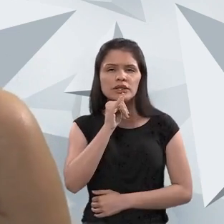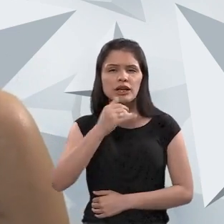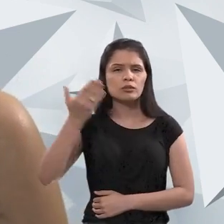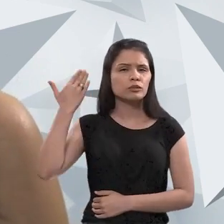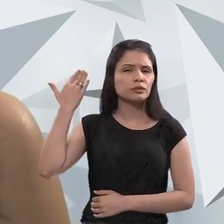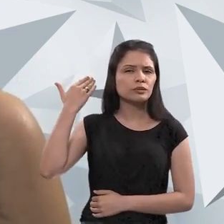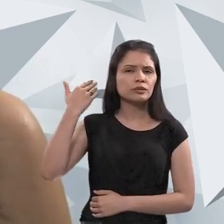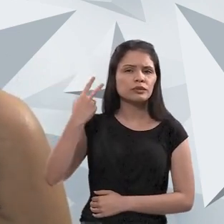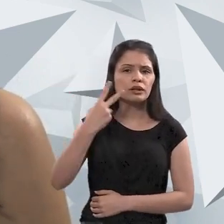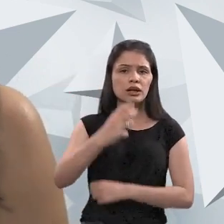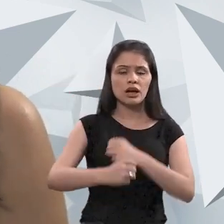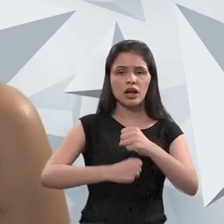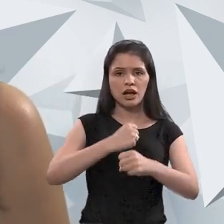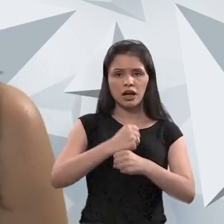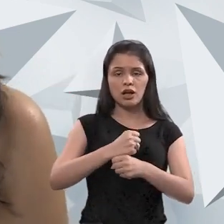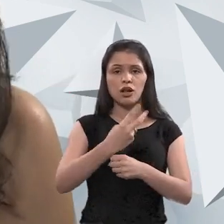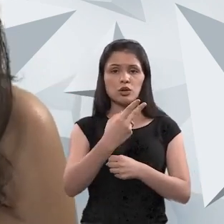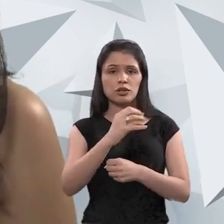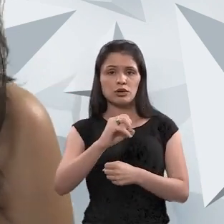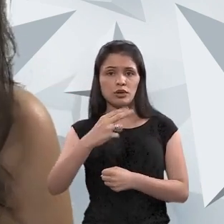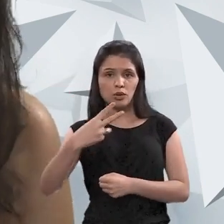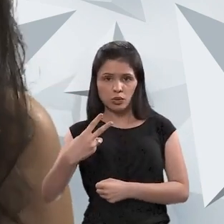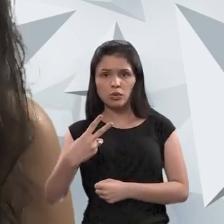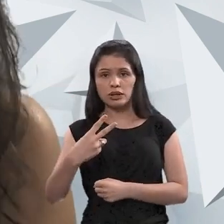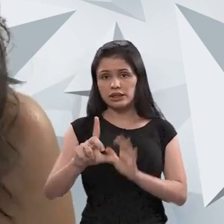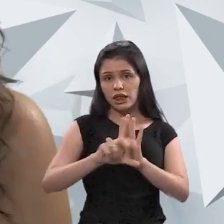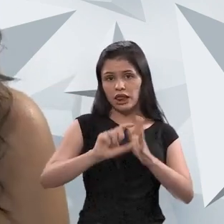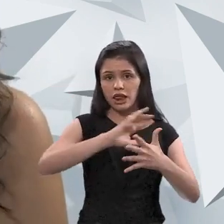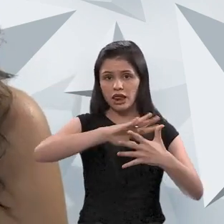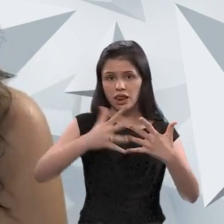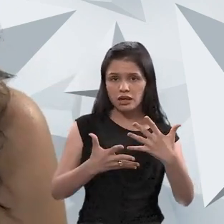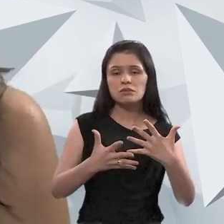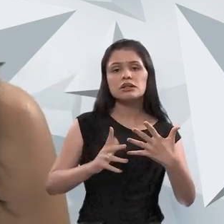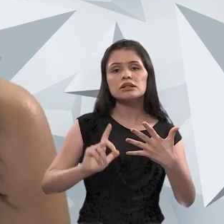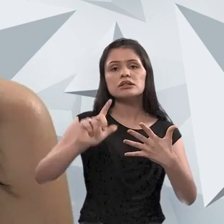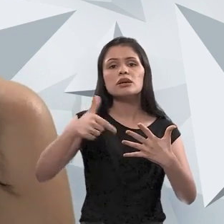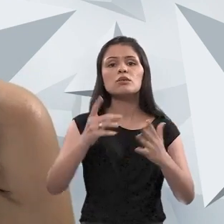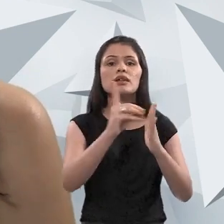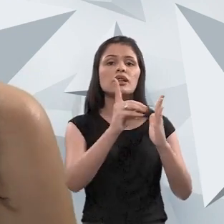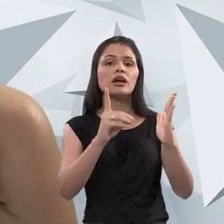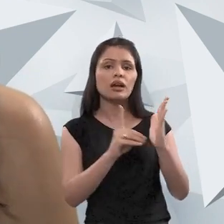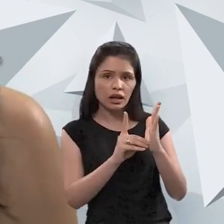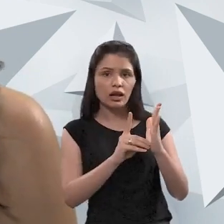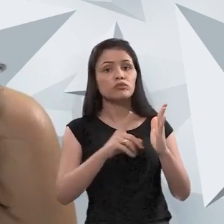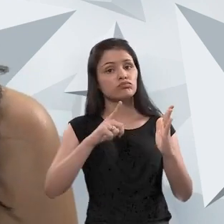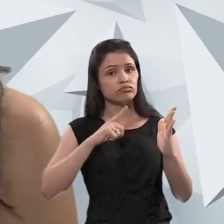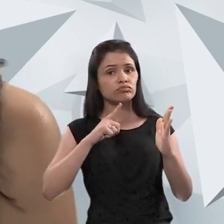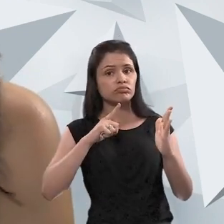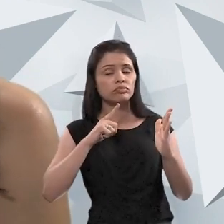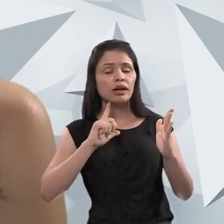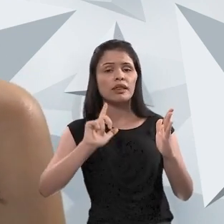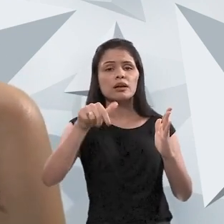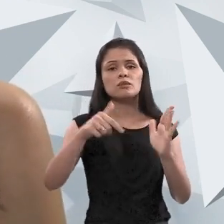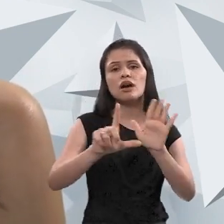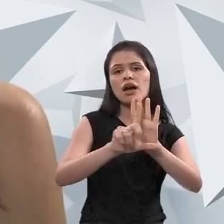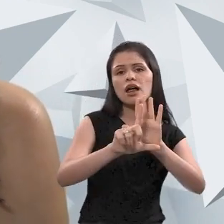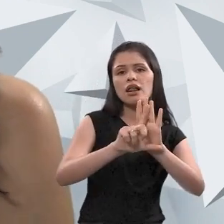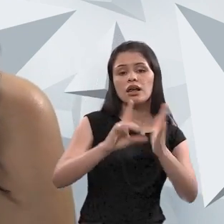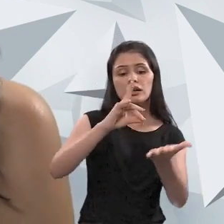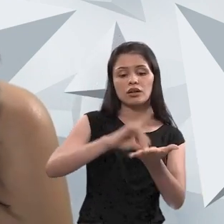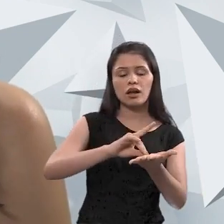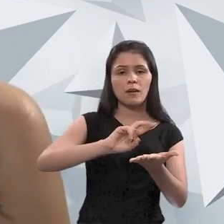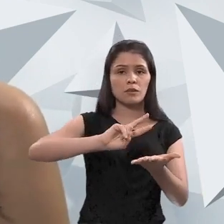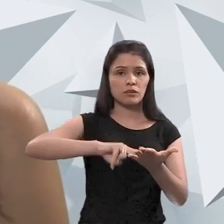foram surgindo, a partir de 2002, a Lei de Libras, posteriormente o decreto e depois a lei